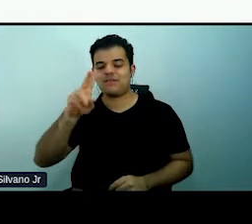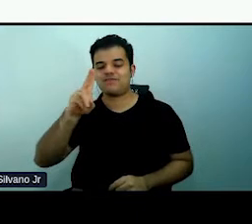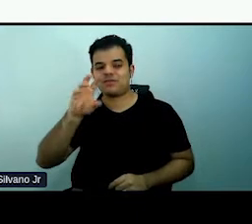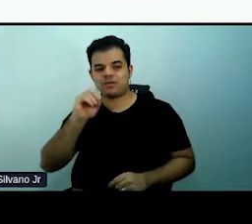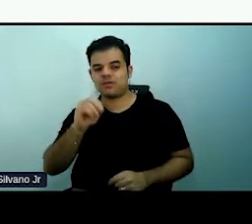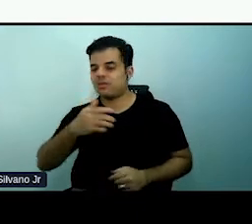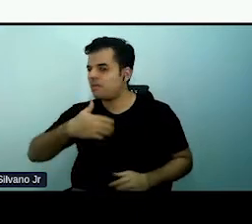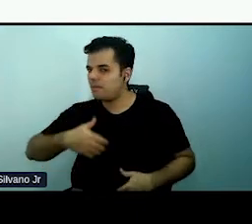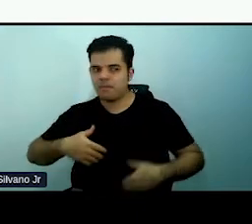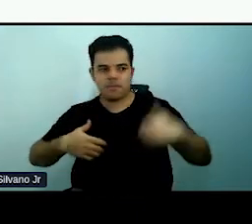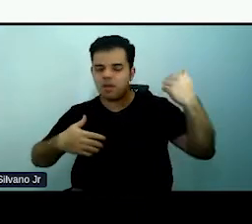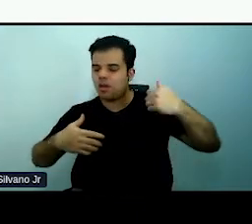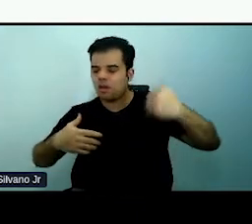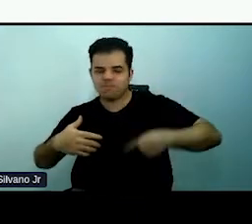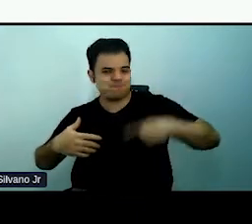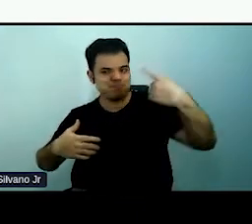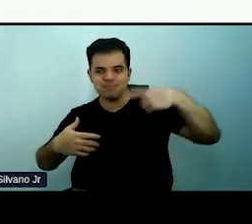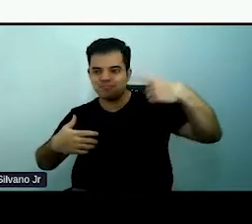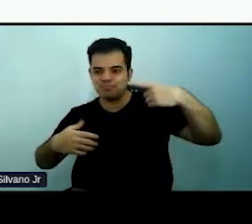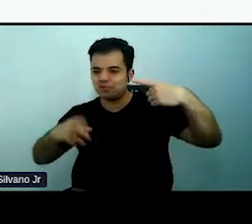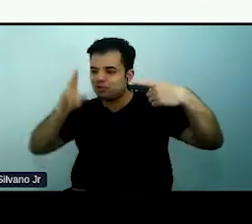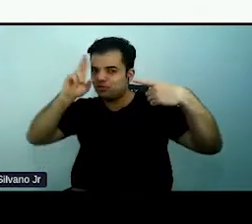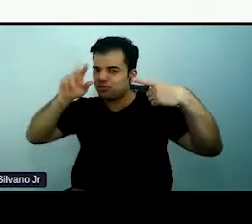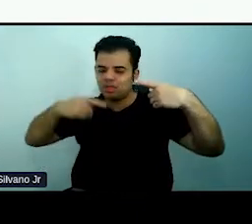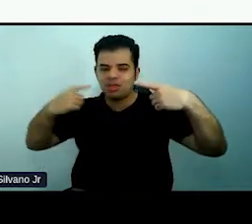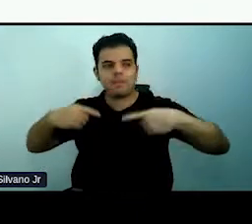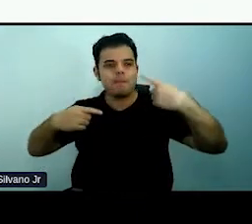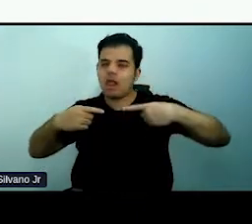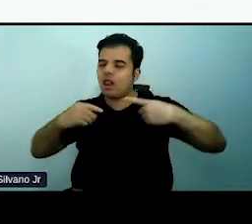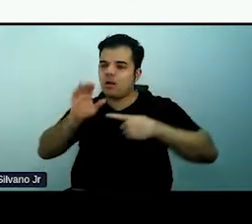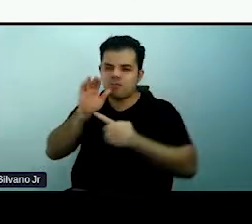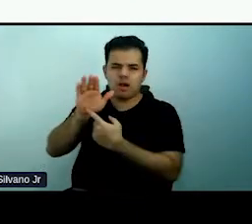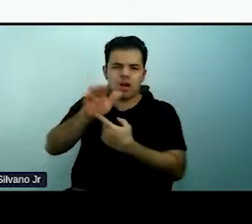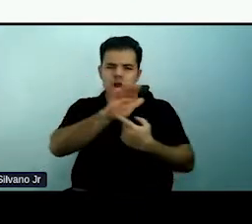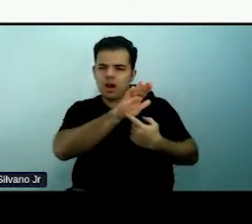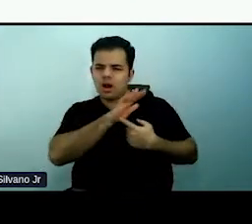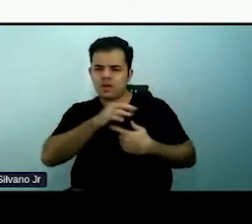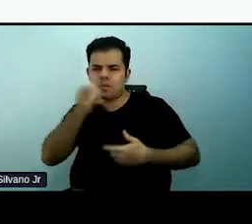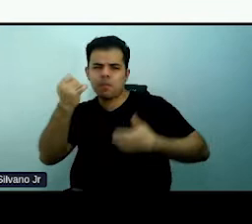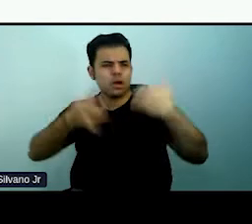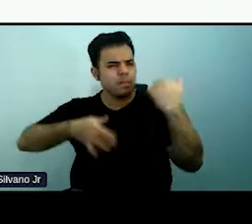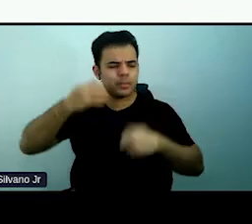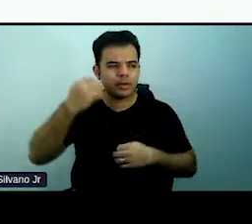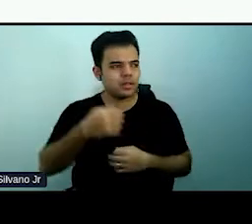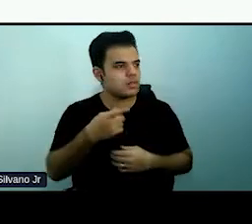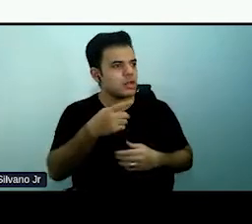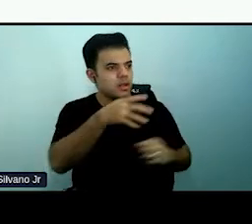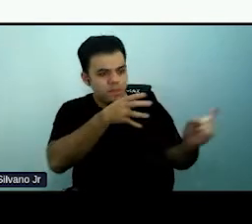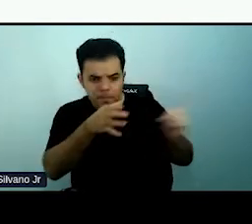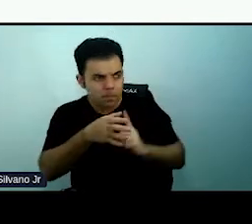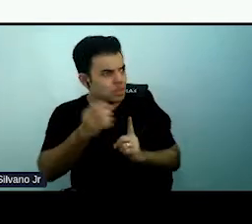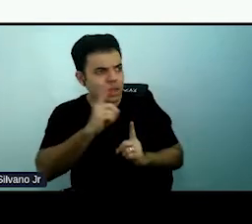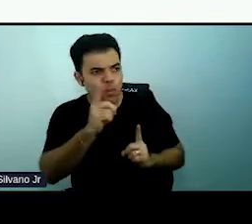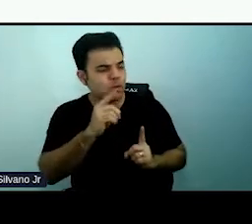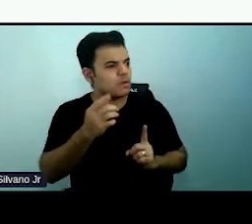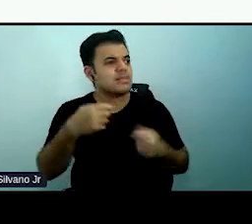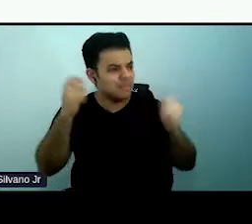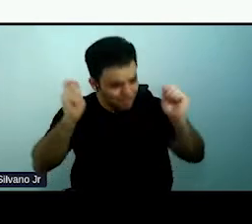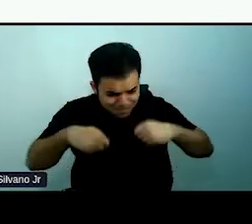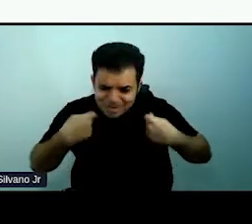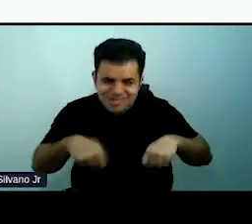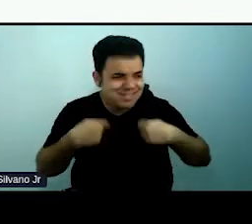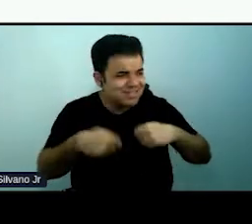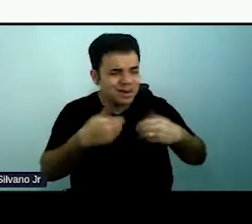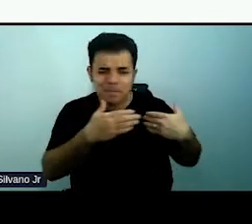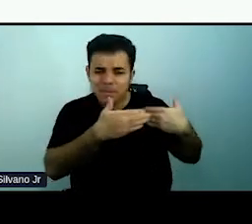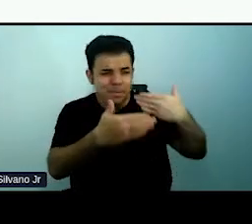case disparado e a melhor apresentação. Então, não tinha como não contratar o Álvaro aí durante esse